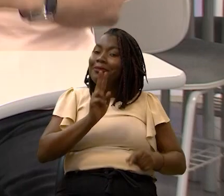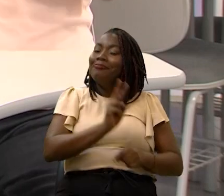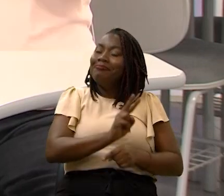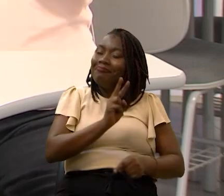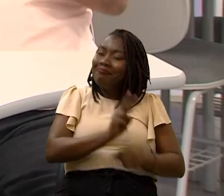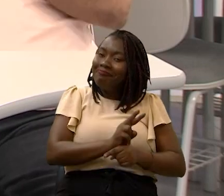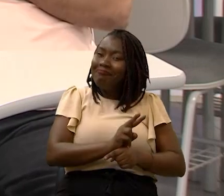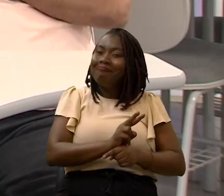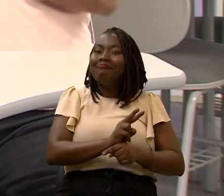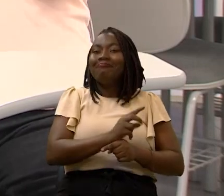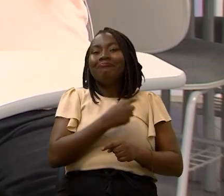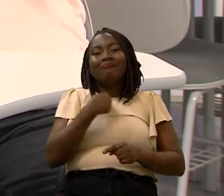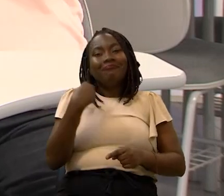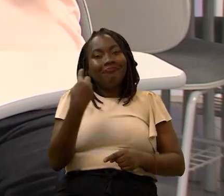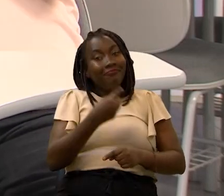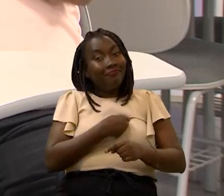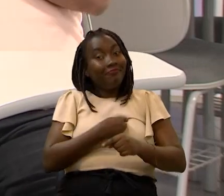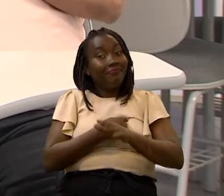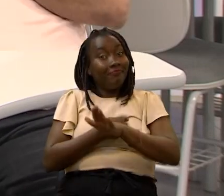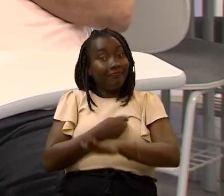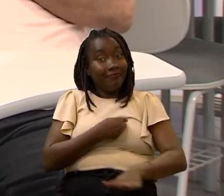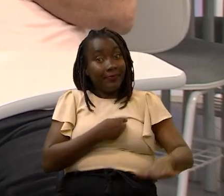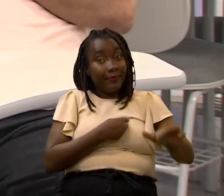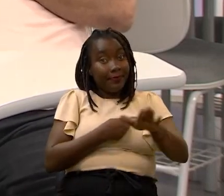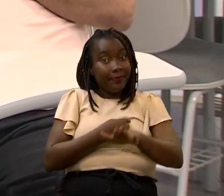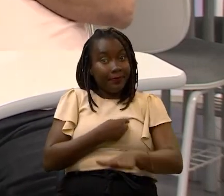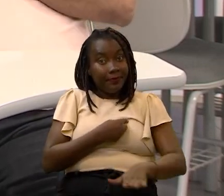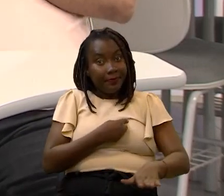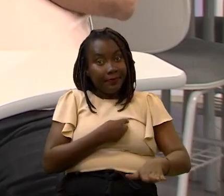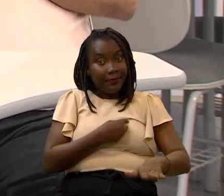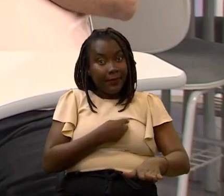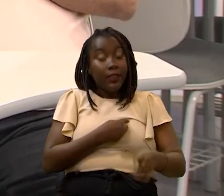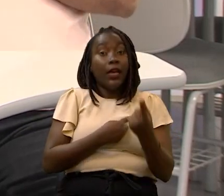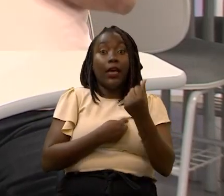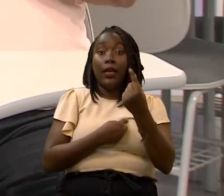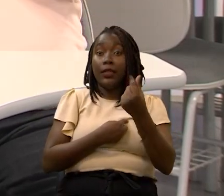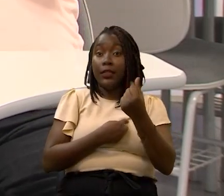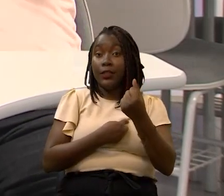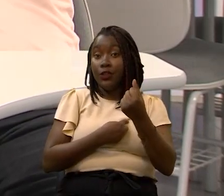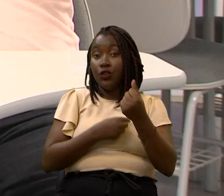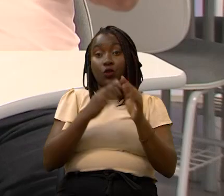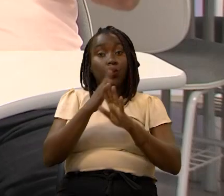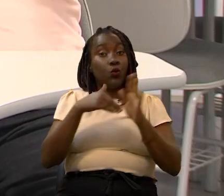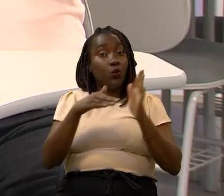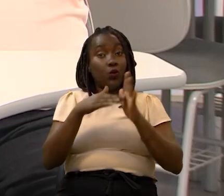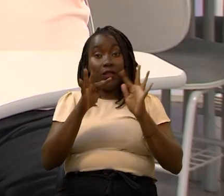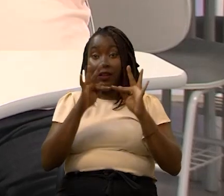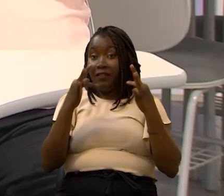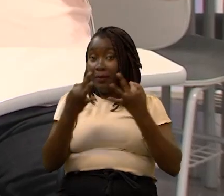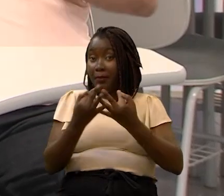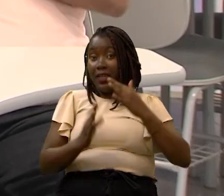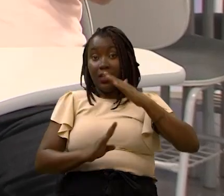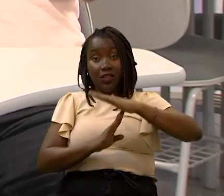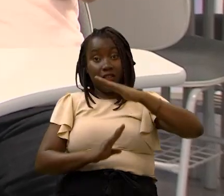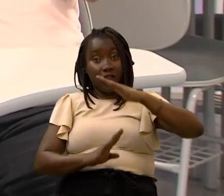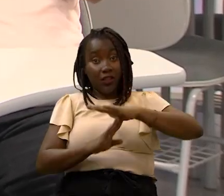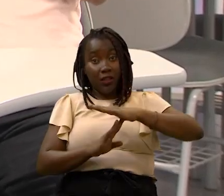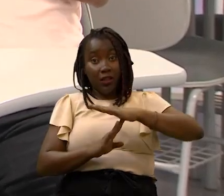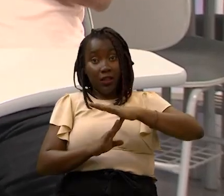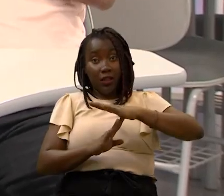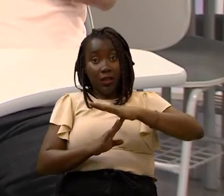temos que preservar as nossas finanças, a nossa renda, a renda de todas as famílias